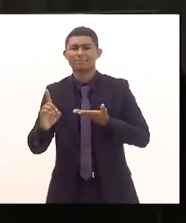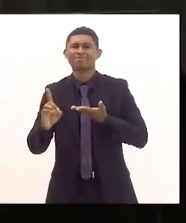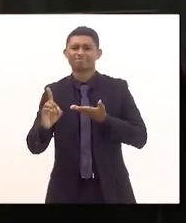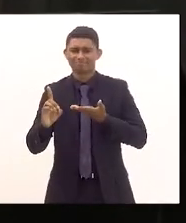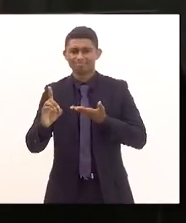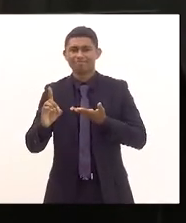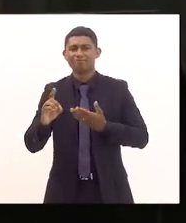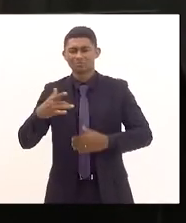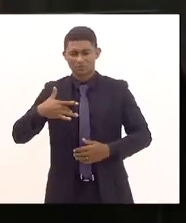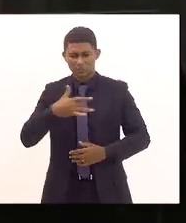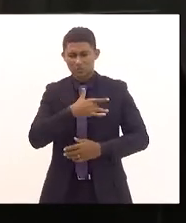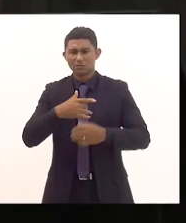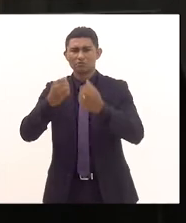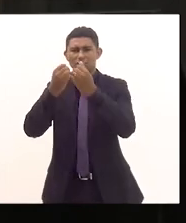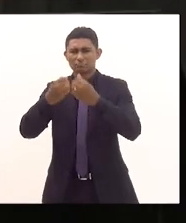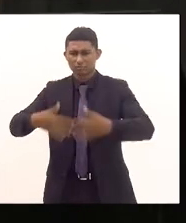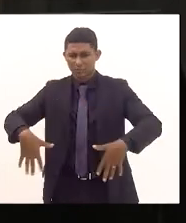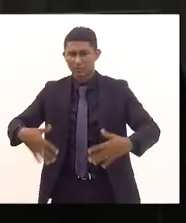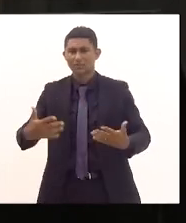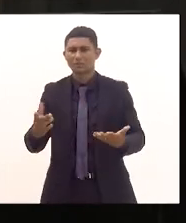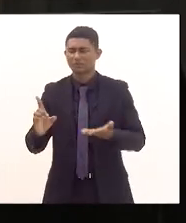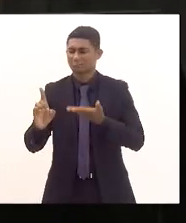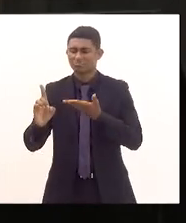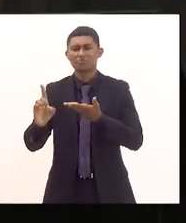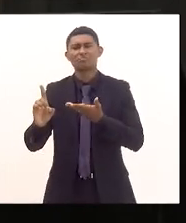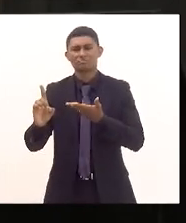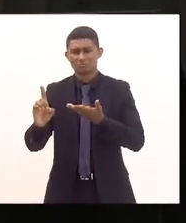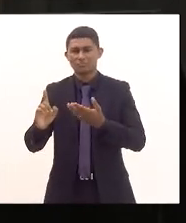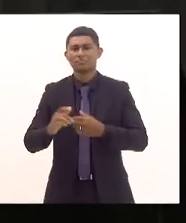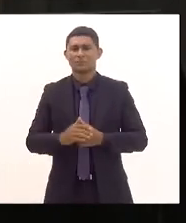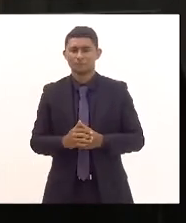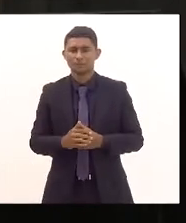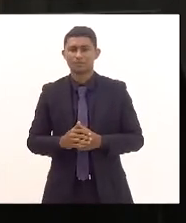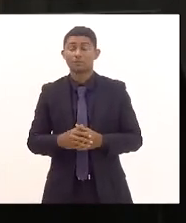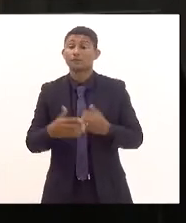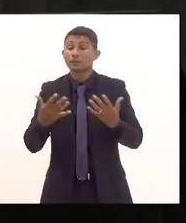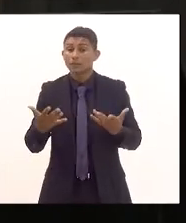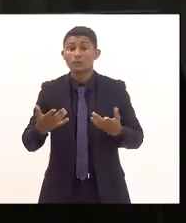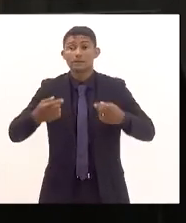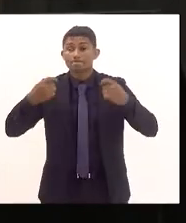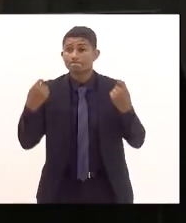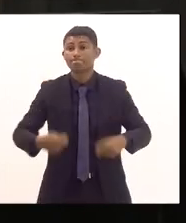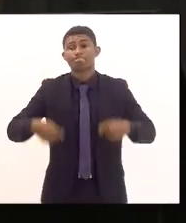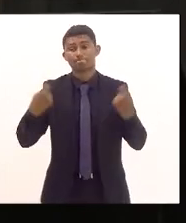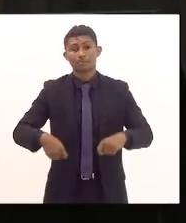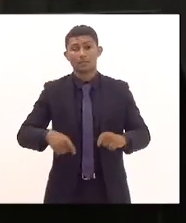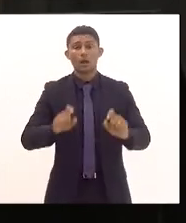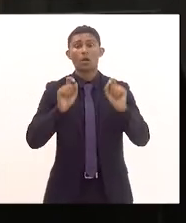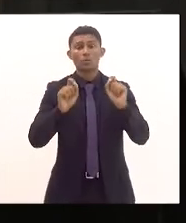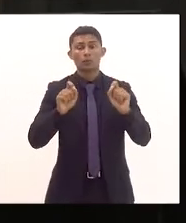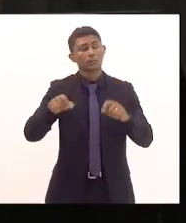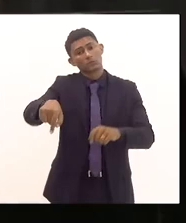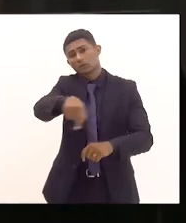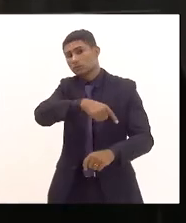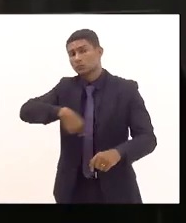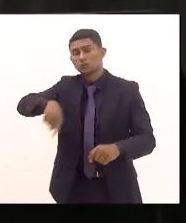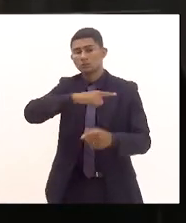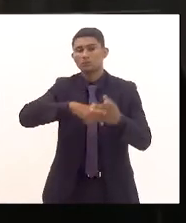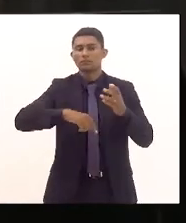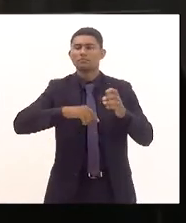a sua em comunidade a sua honra bom então é preciso que a gente mude esse